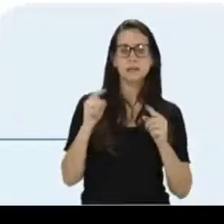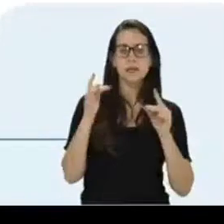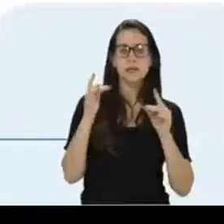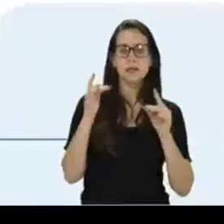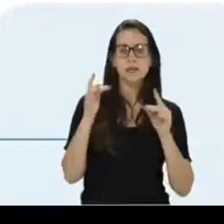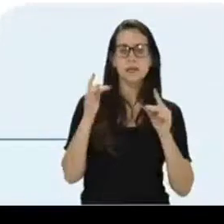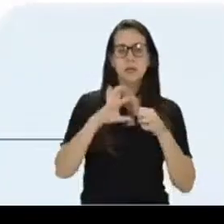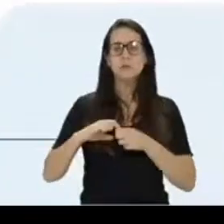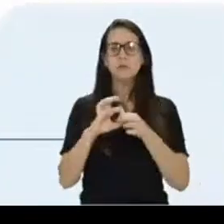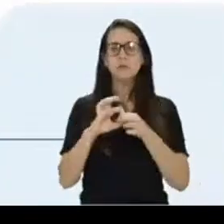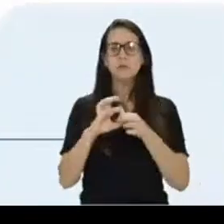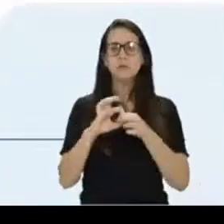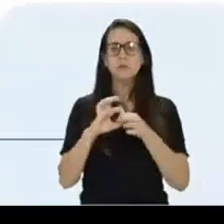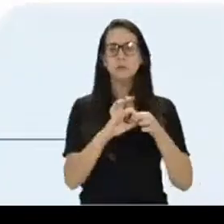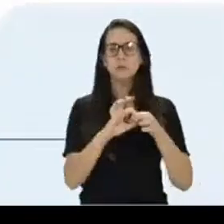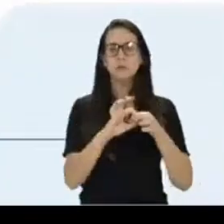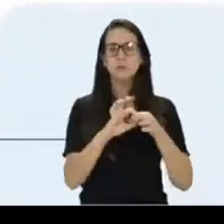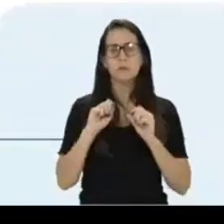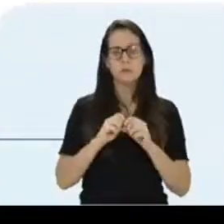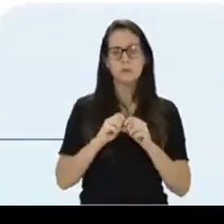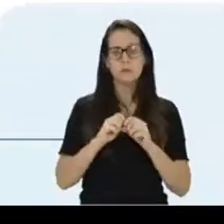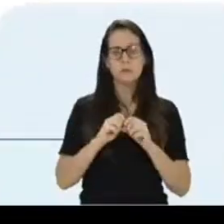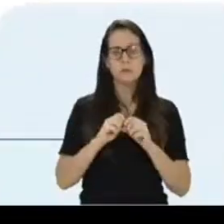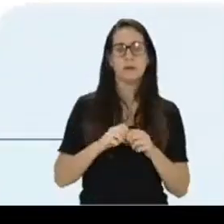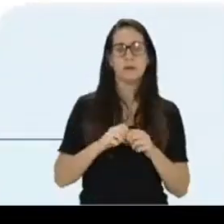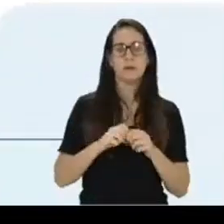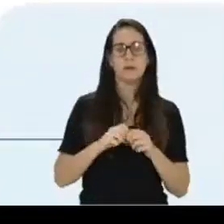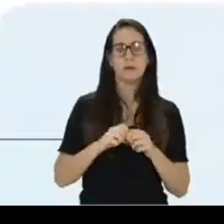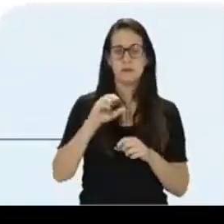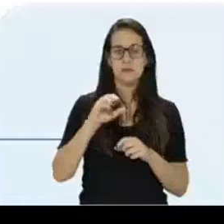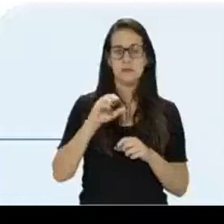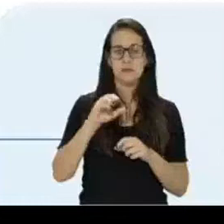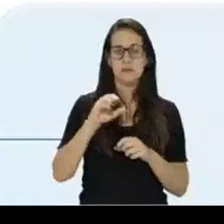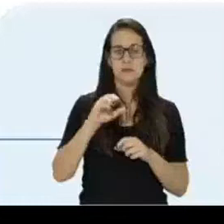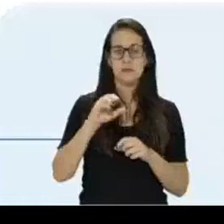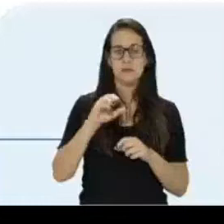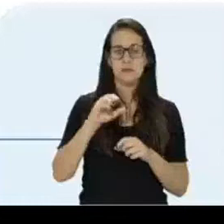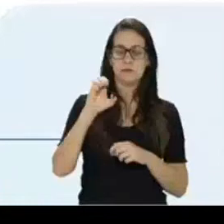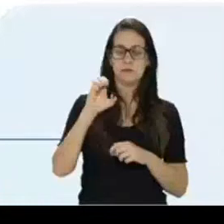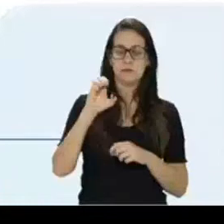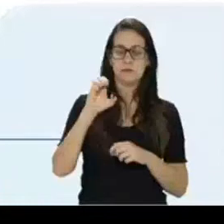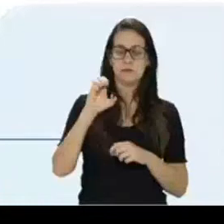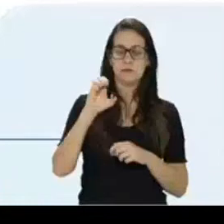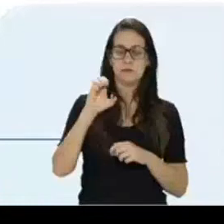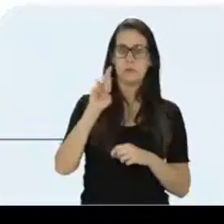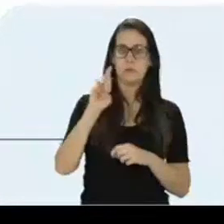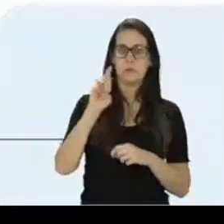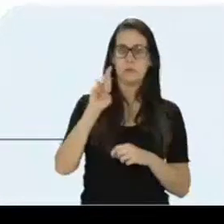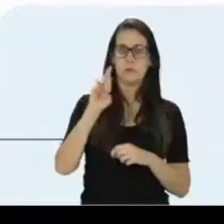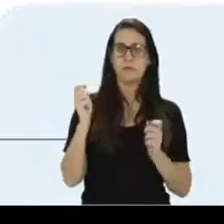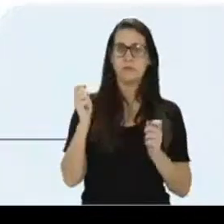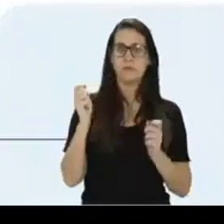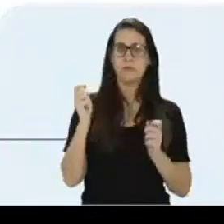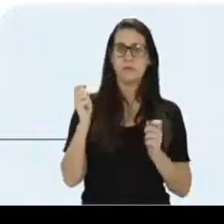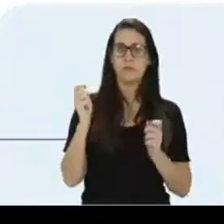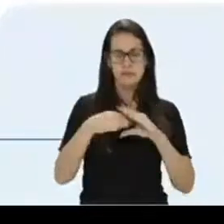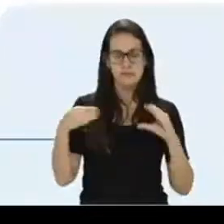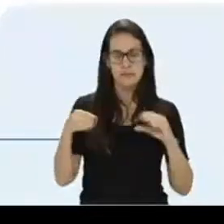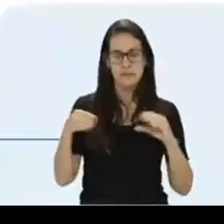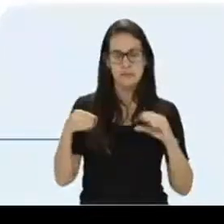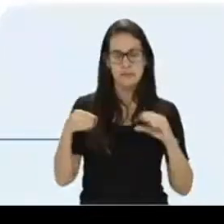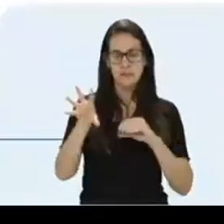membrana plasmática quanto de receptores. Então, nós já vamos discutir que existem receptores que permitem a sinalização entre as